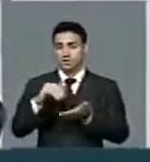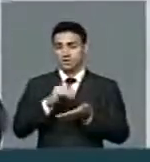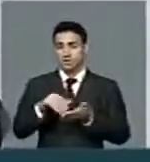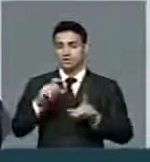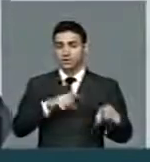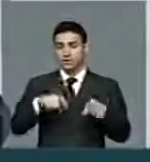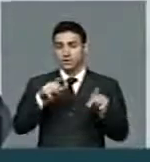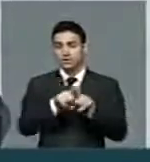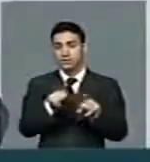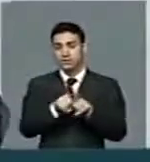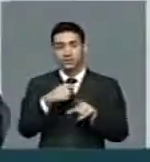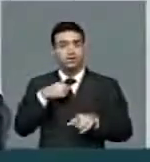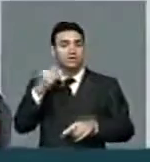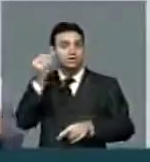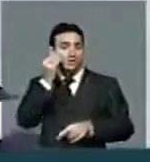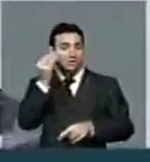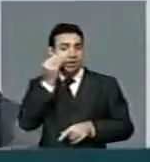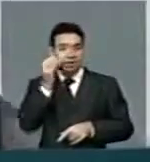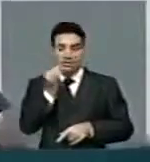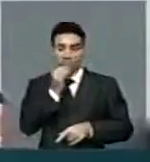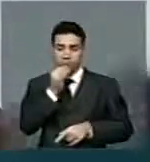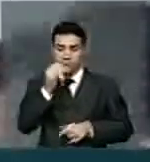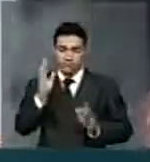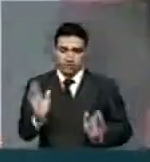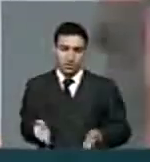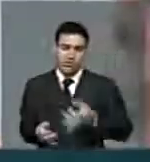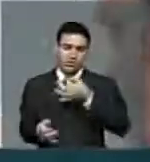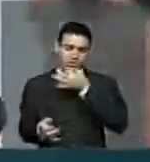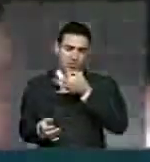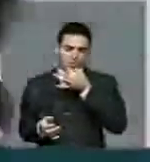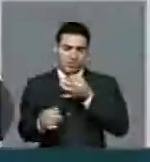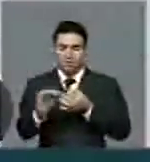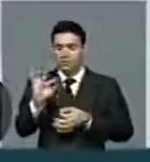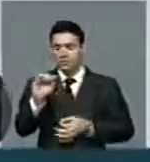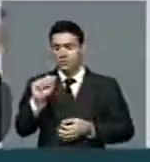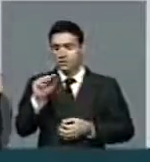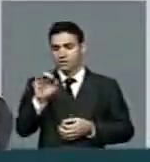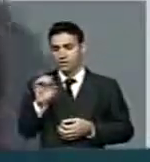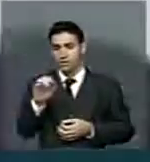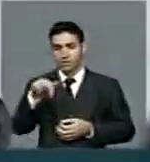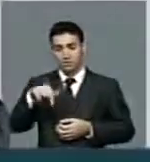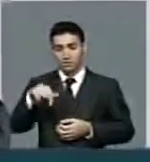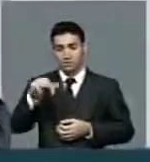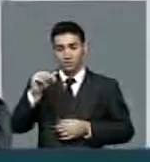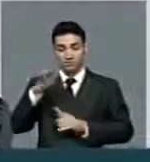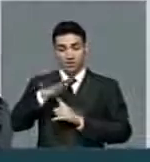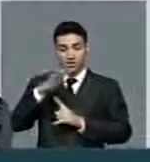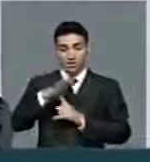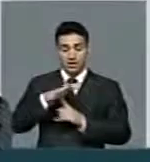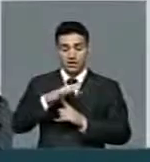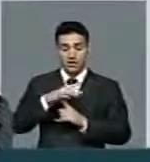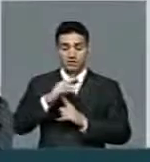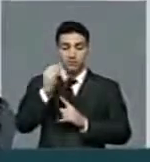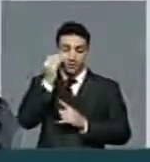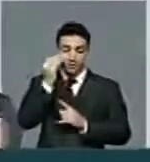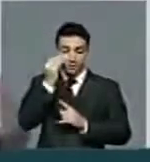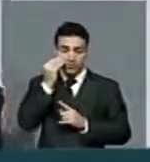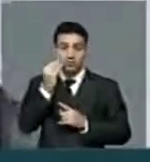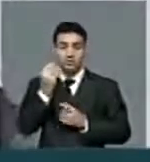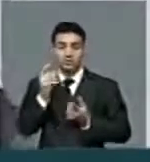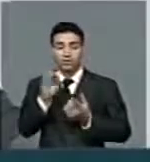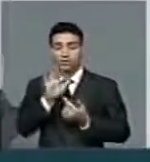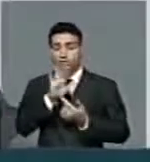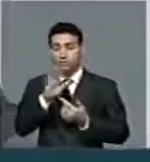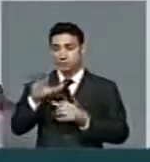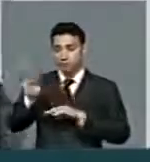de testes, como, por exemplo, eu já fiz o comentário da própria FAEP aqui do Paraná, que testou e mandou uma série de contribuições. Nós estamos